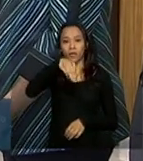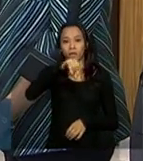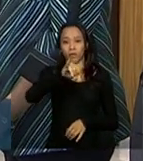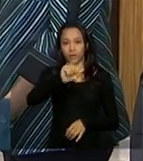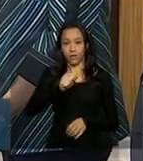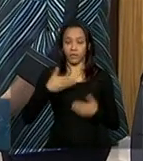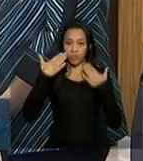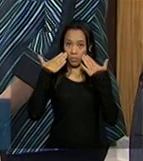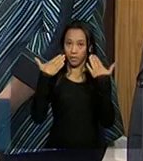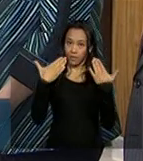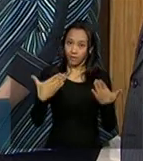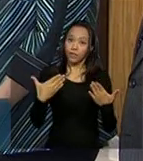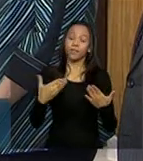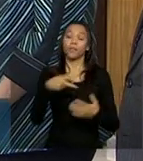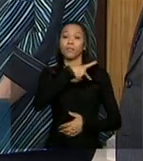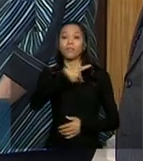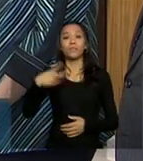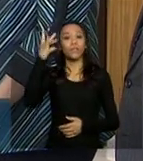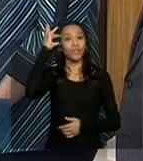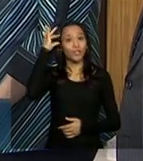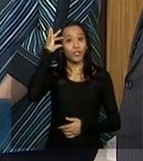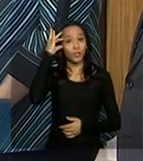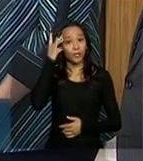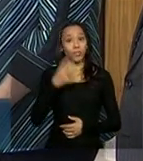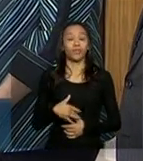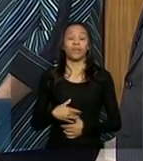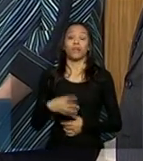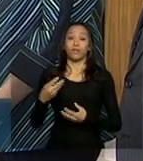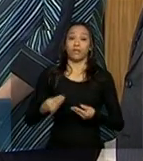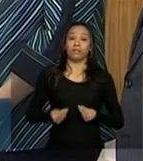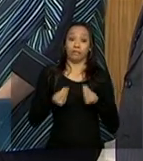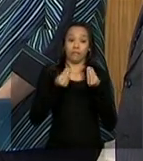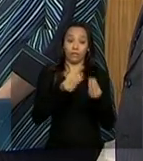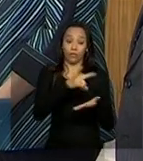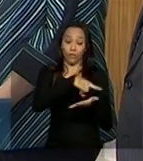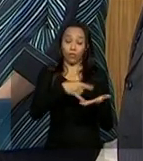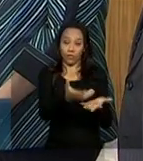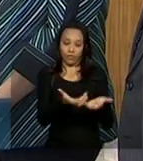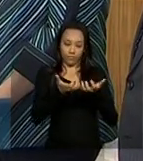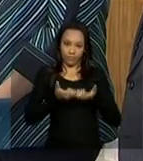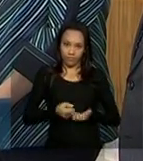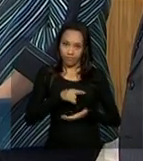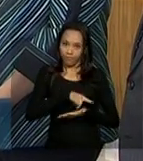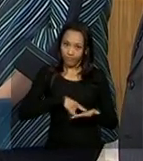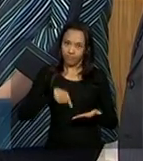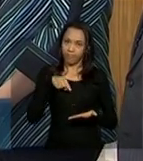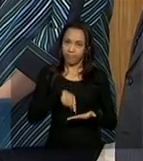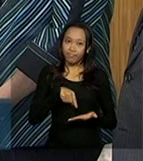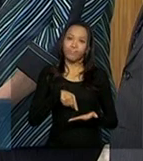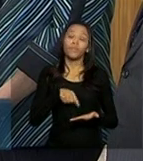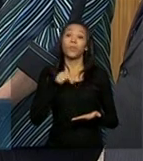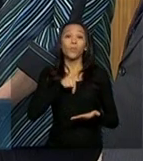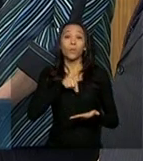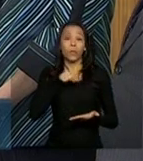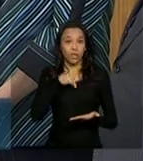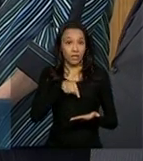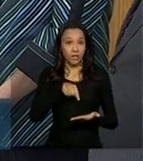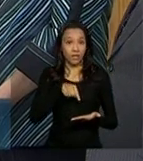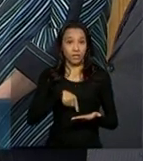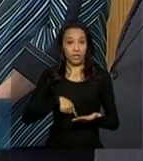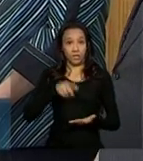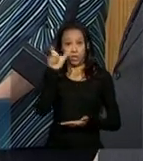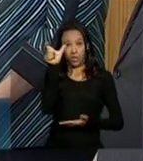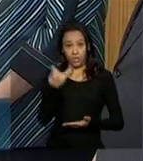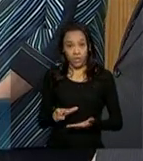Ele vai entregar, então, a carta credencial enviada pelo chefe de Estado do país dele. Nessa carta, o chefe